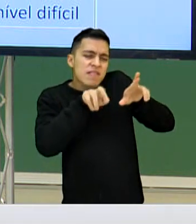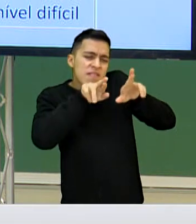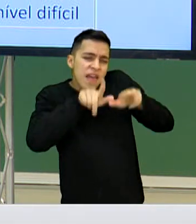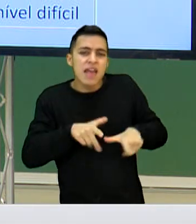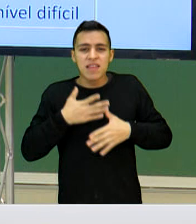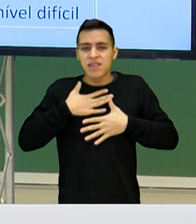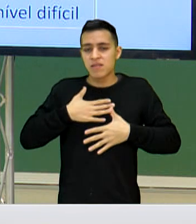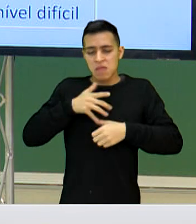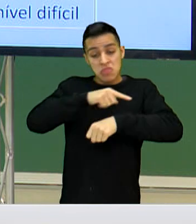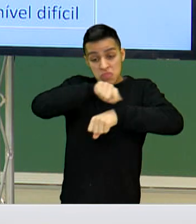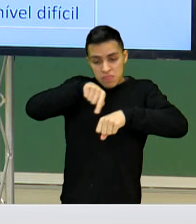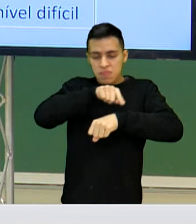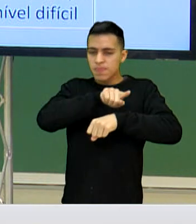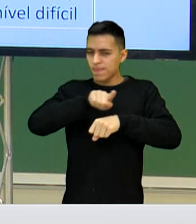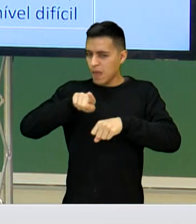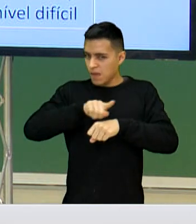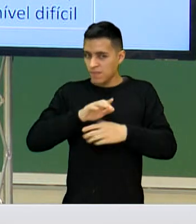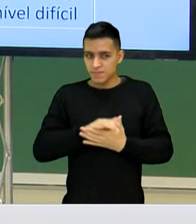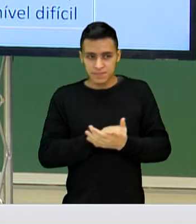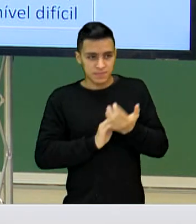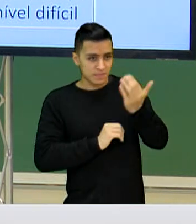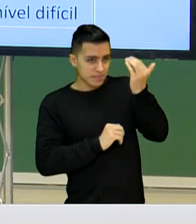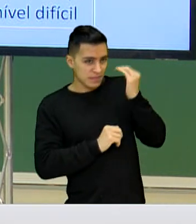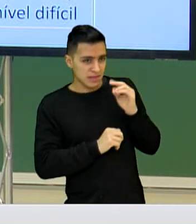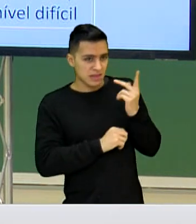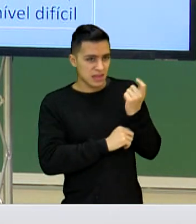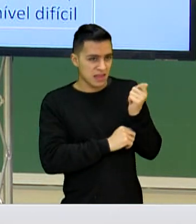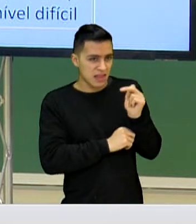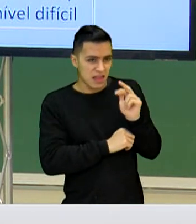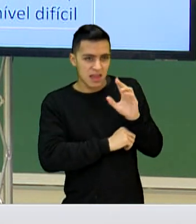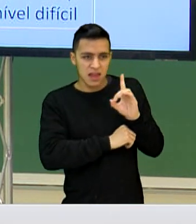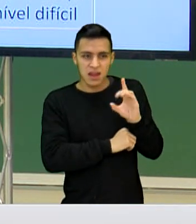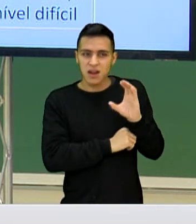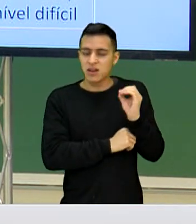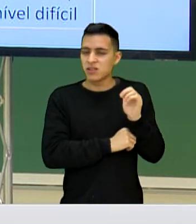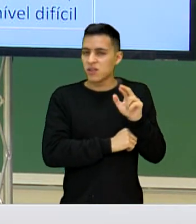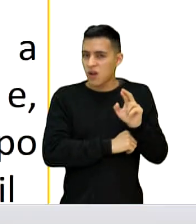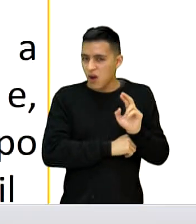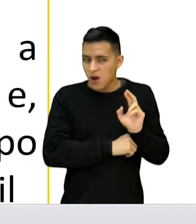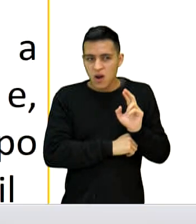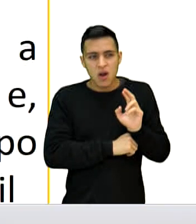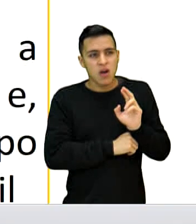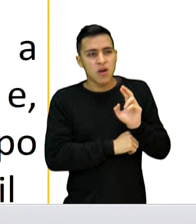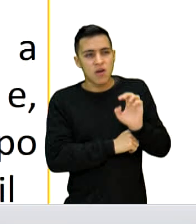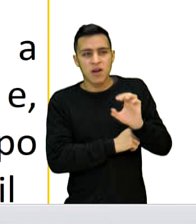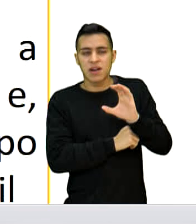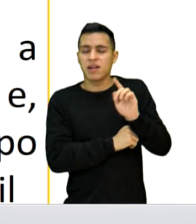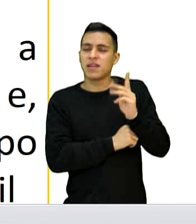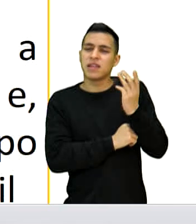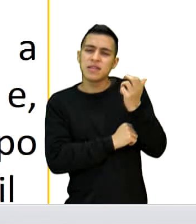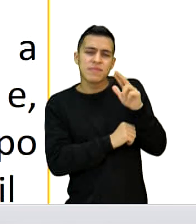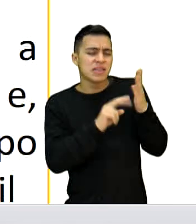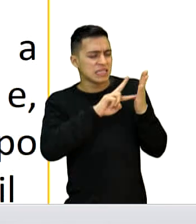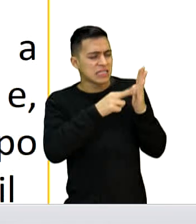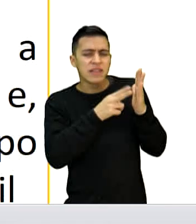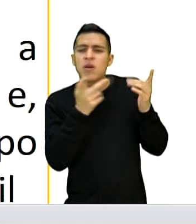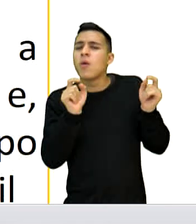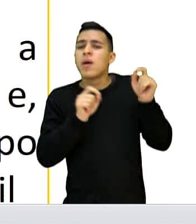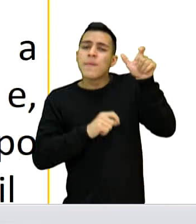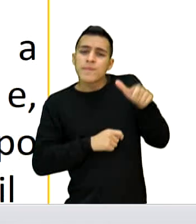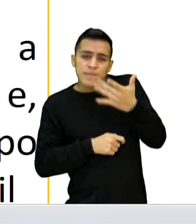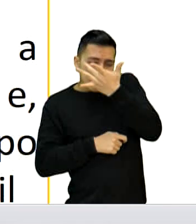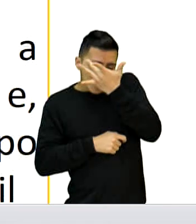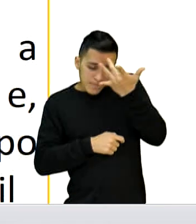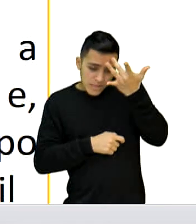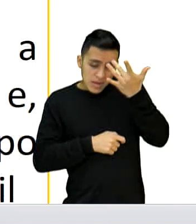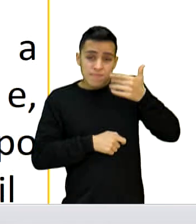muito tempo jogando. Hardcore gamer. Quem é esse daí? É uma pessoa que